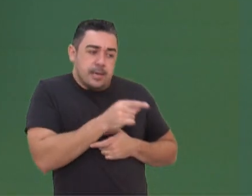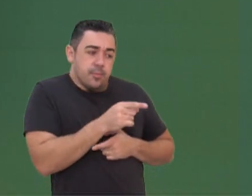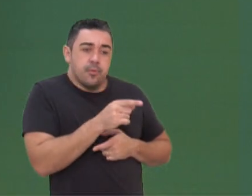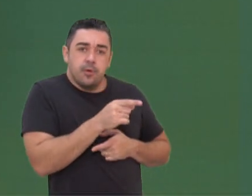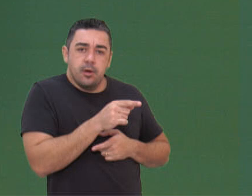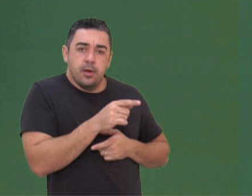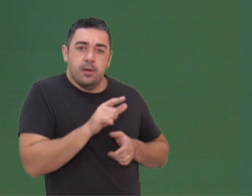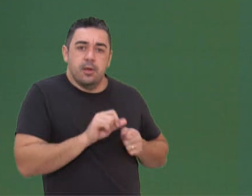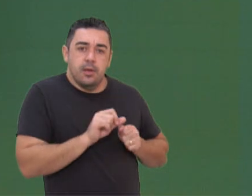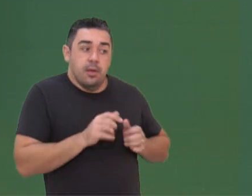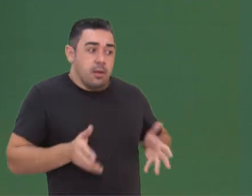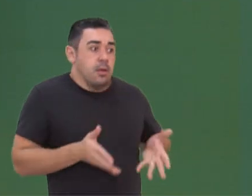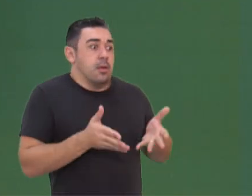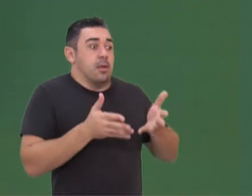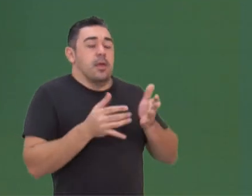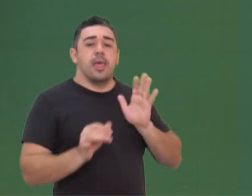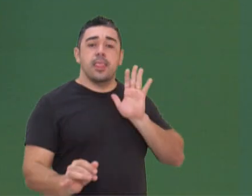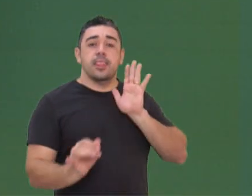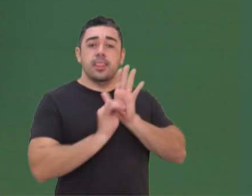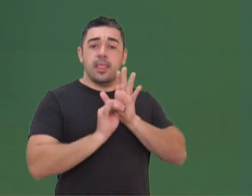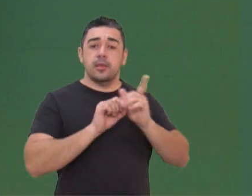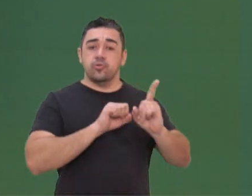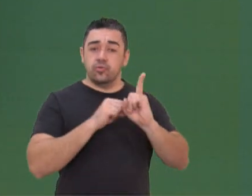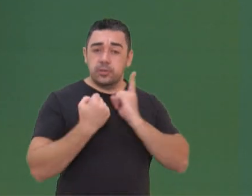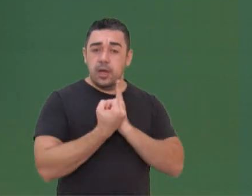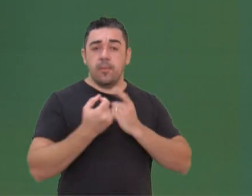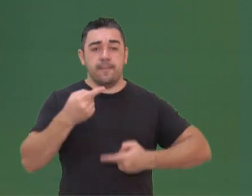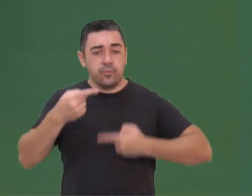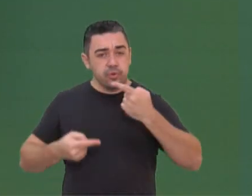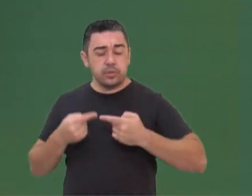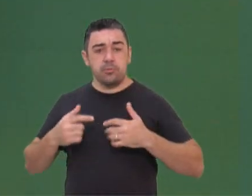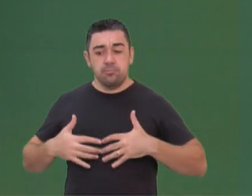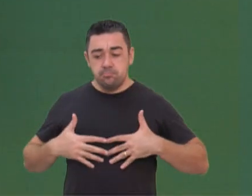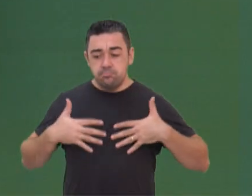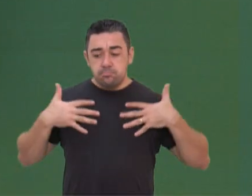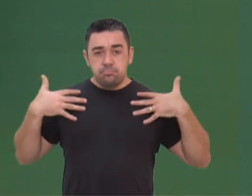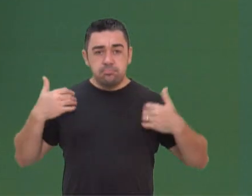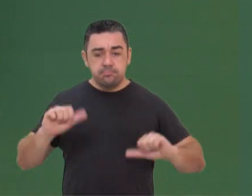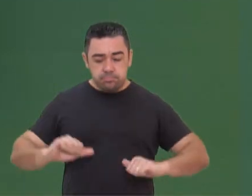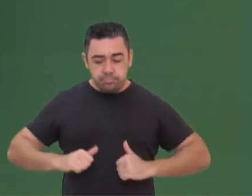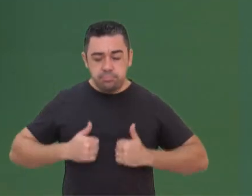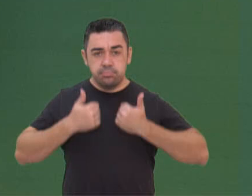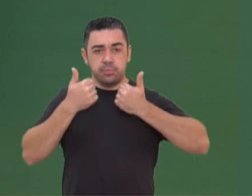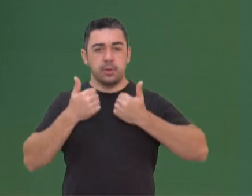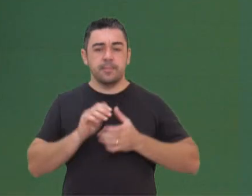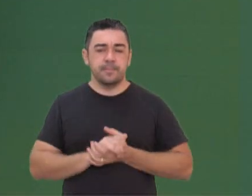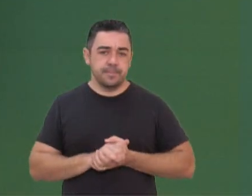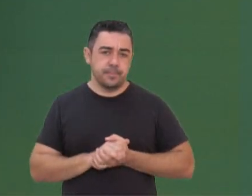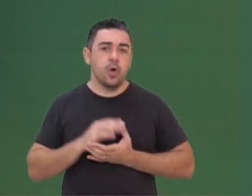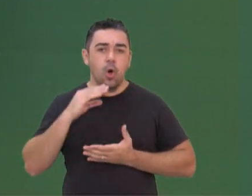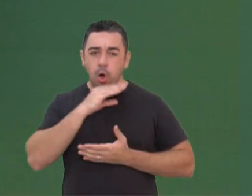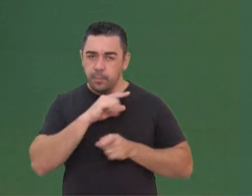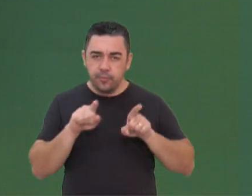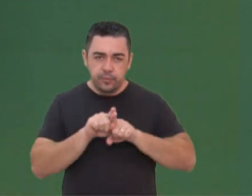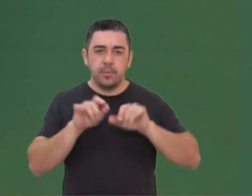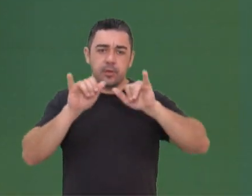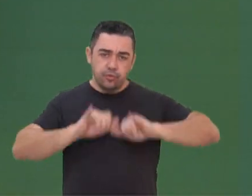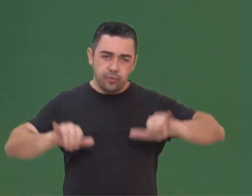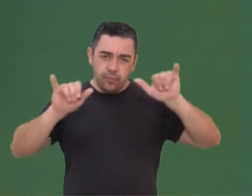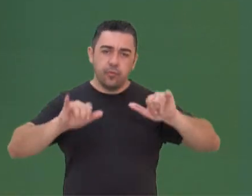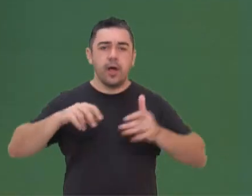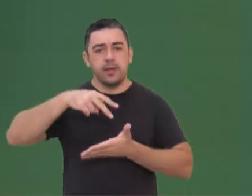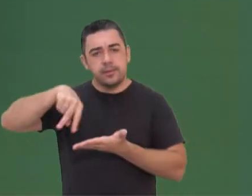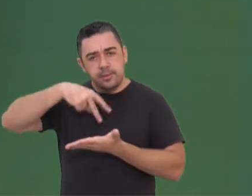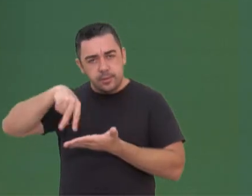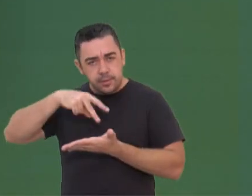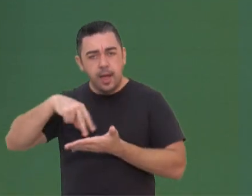para criar essa identidade social, política, dar essa autoestima. E ainda, óbvio, divulgar bailes de salão onde